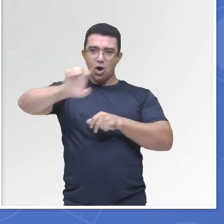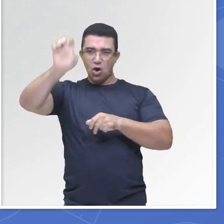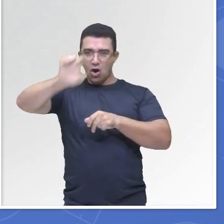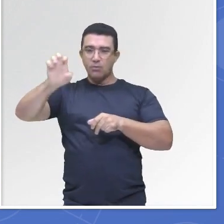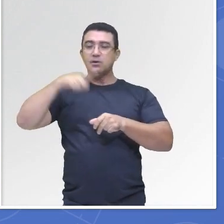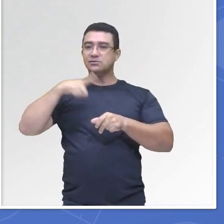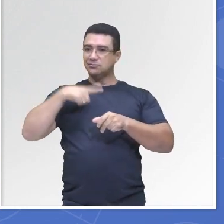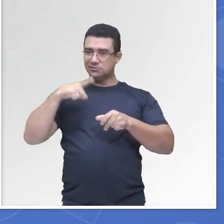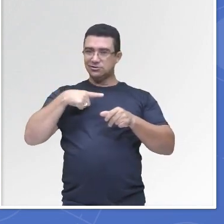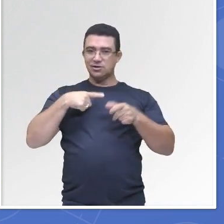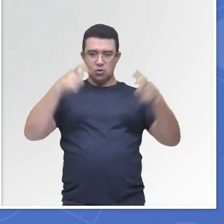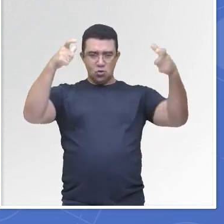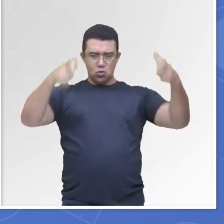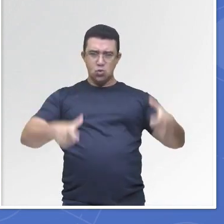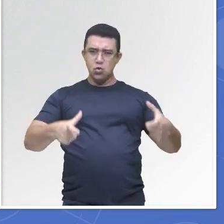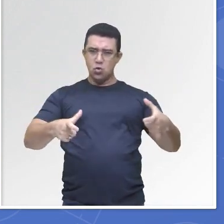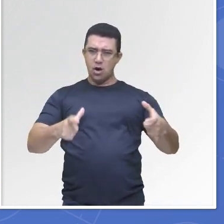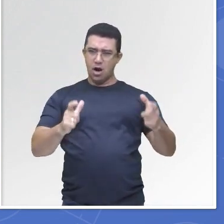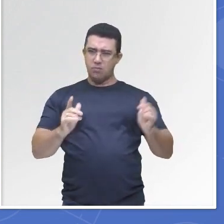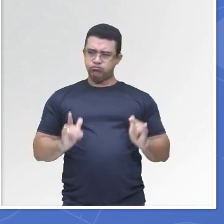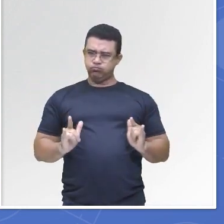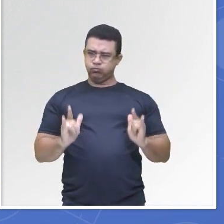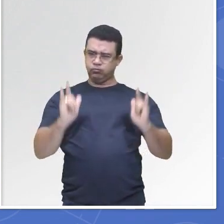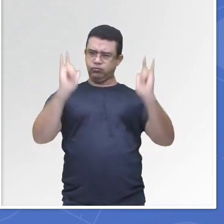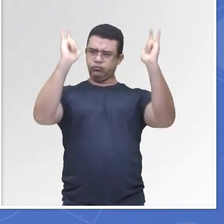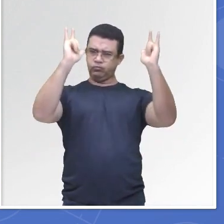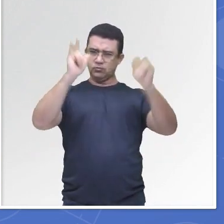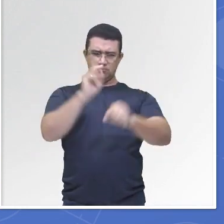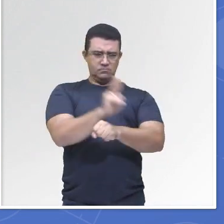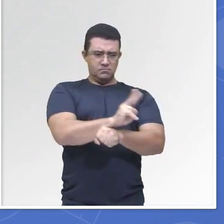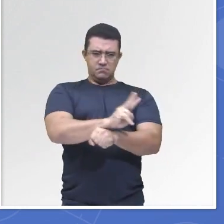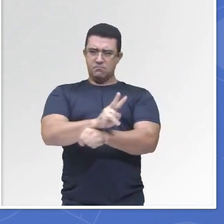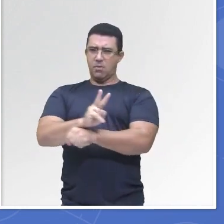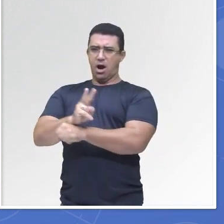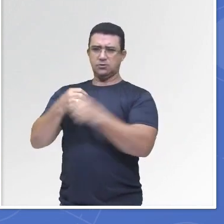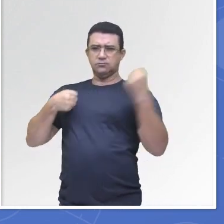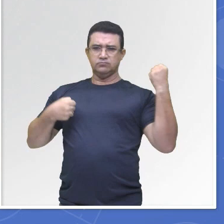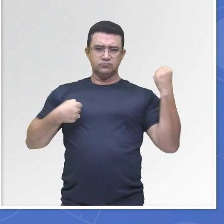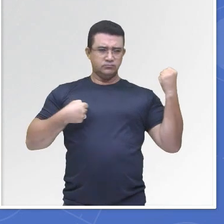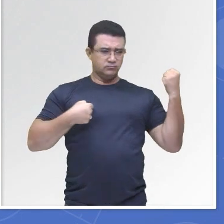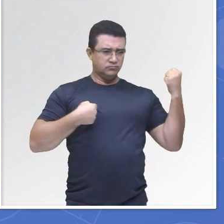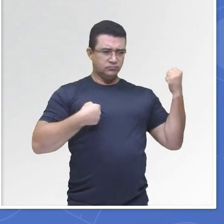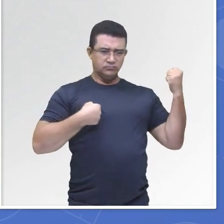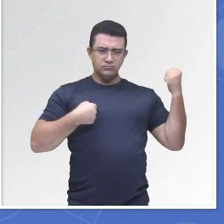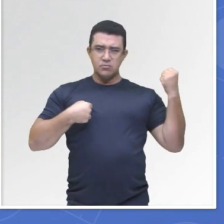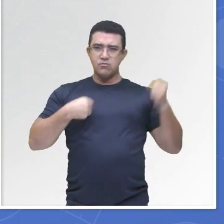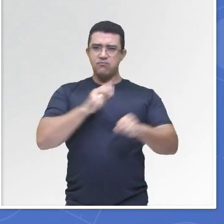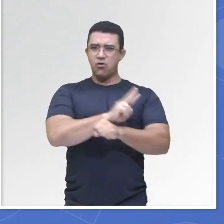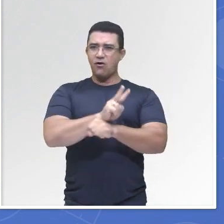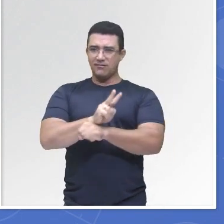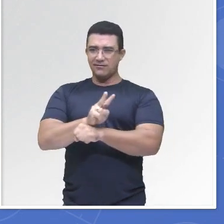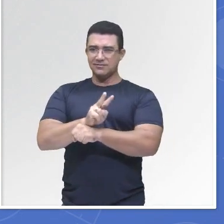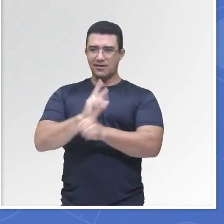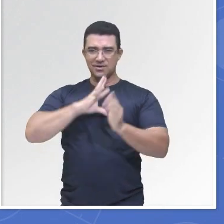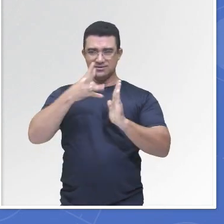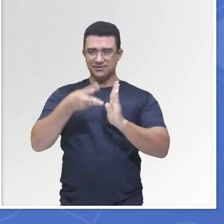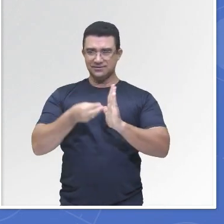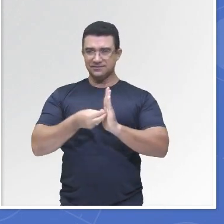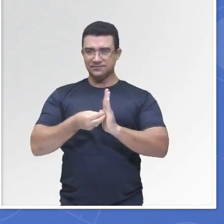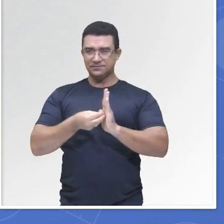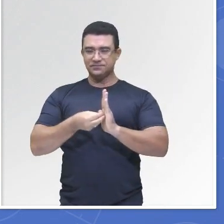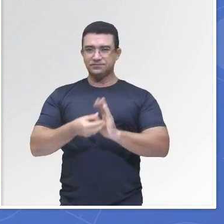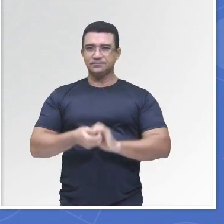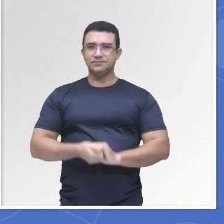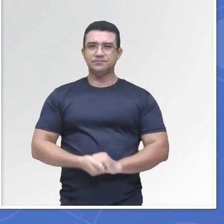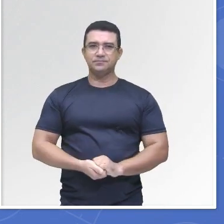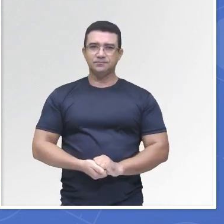que ele mantivesse ali essas bases militares para facilitar a defesa, certo? E além